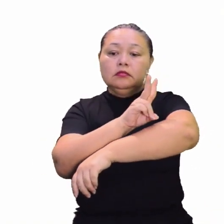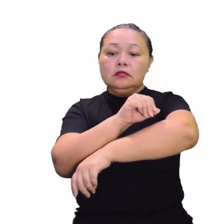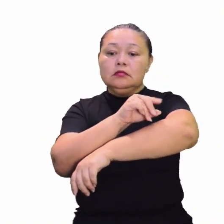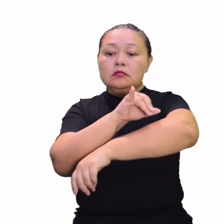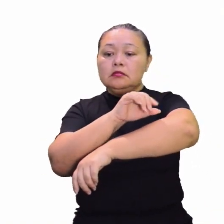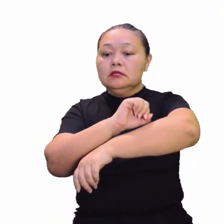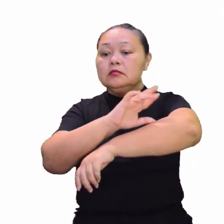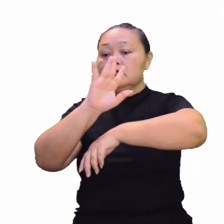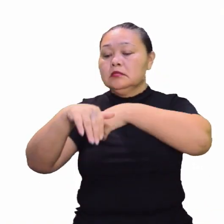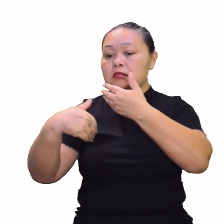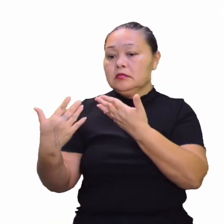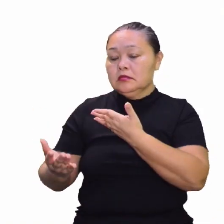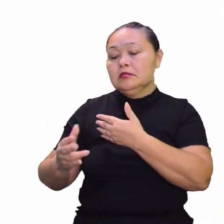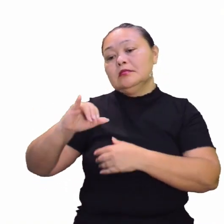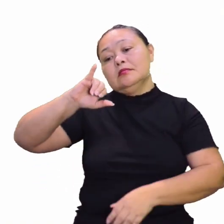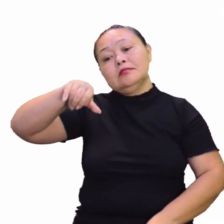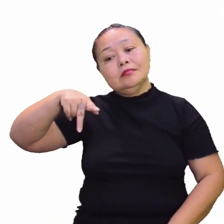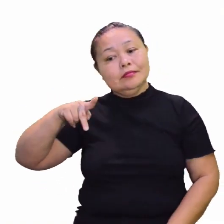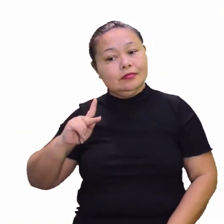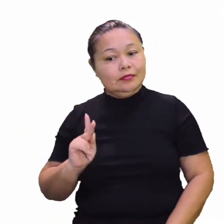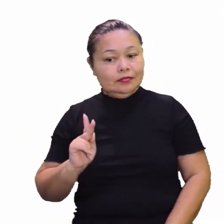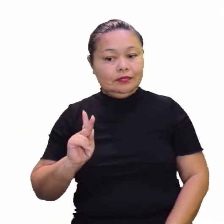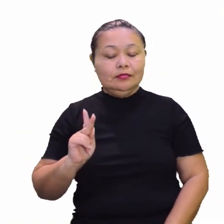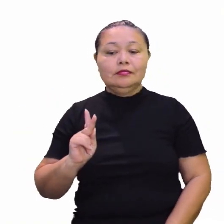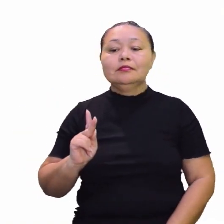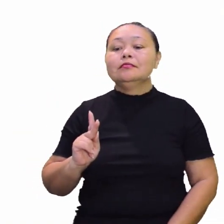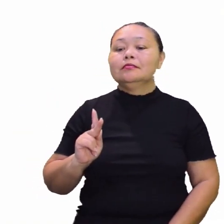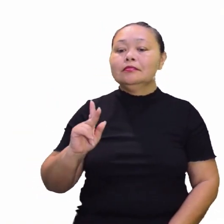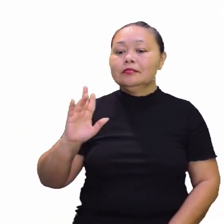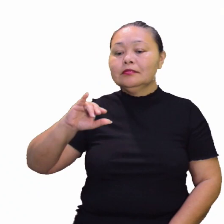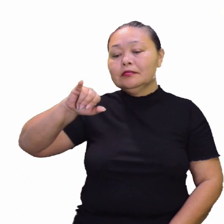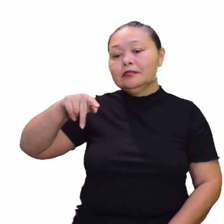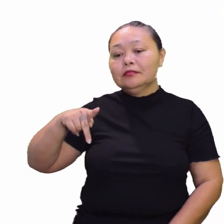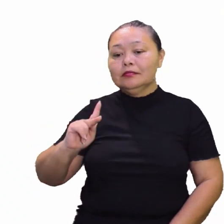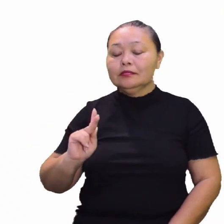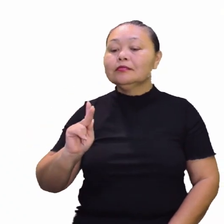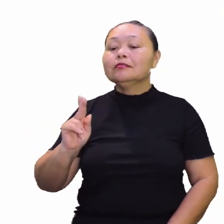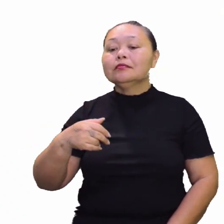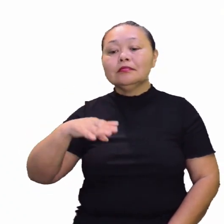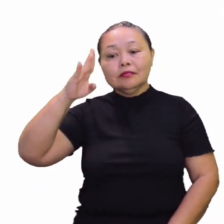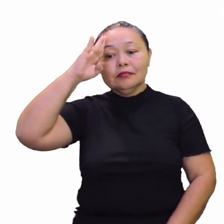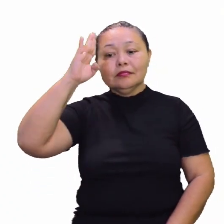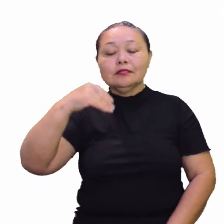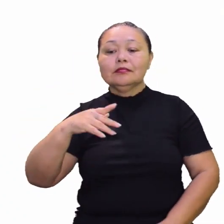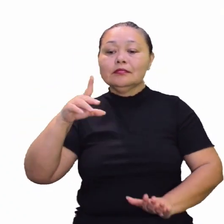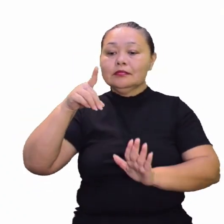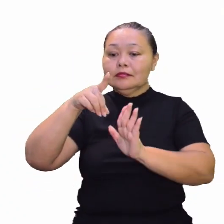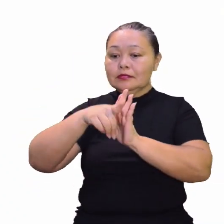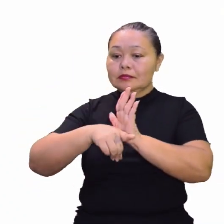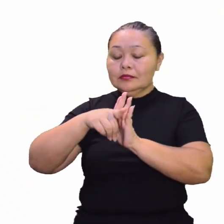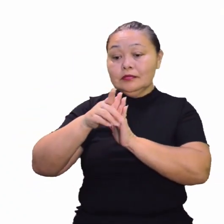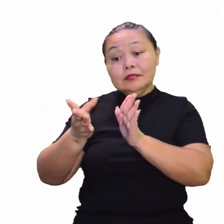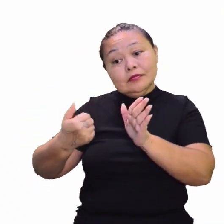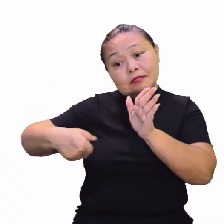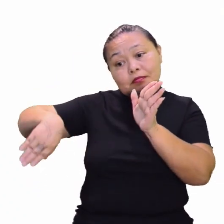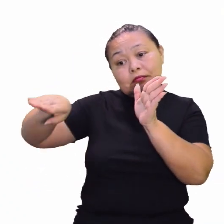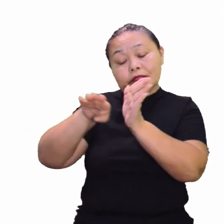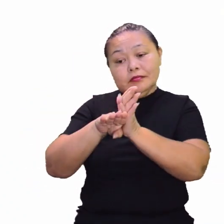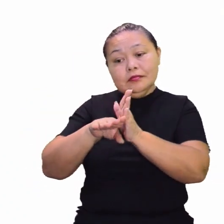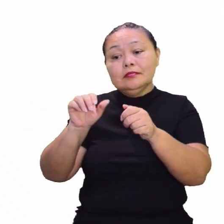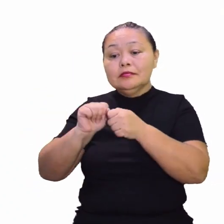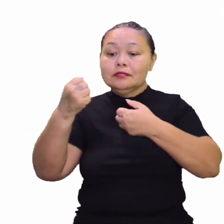só lembrar que JK tem, então, JK predominava no Brasil as ferrovias, mas com a chegada